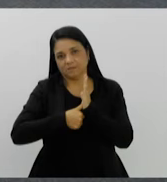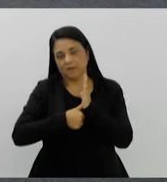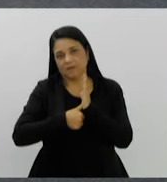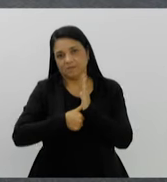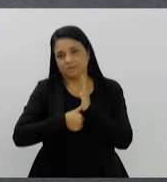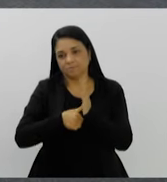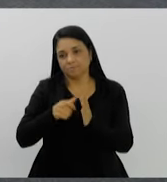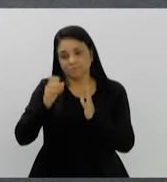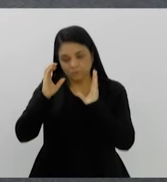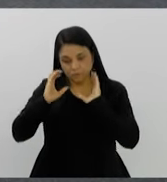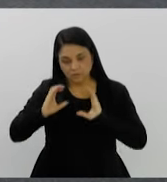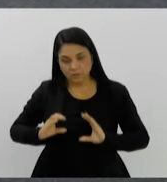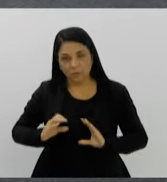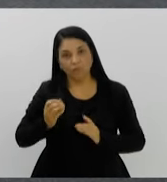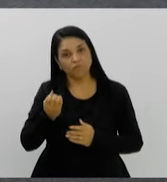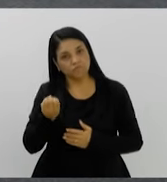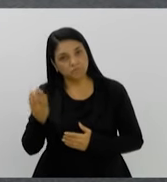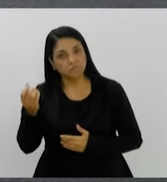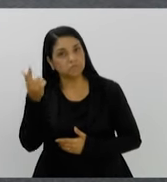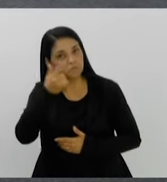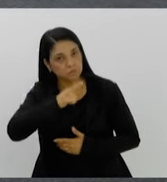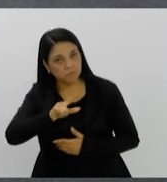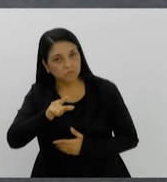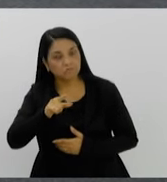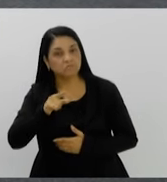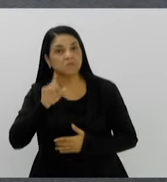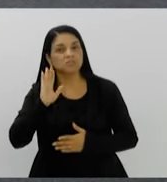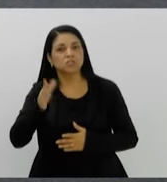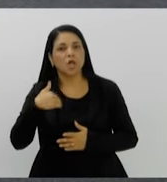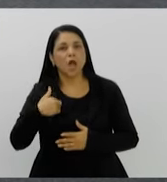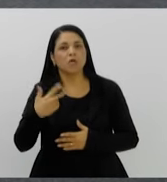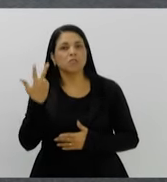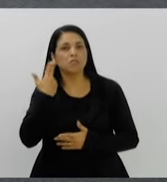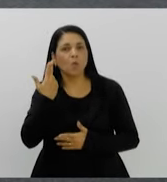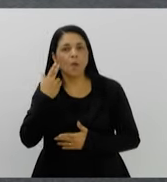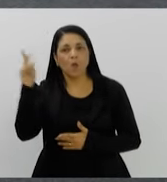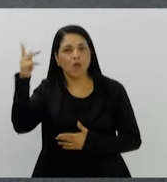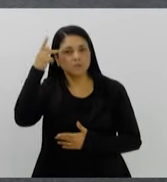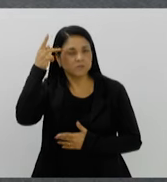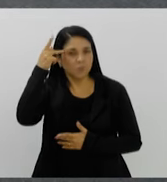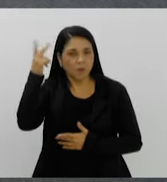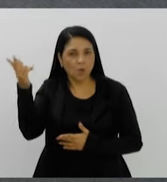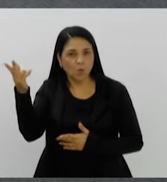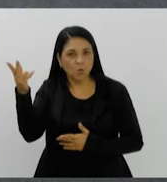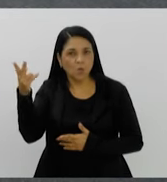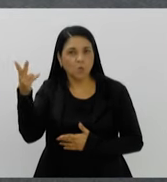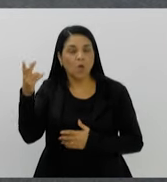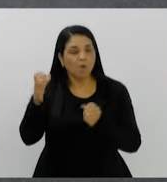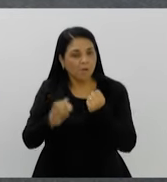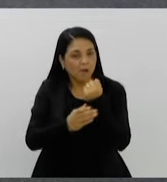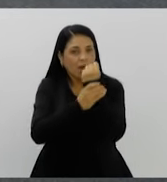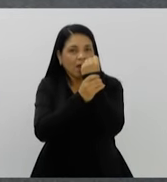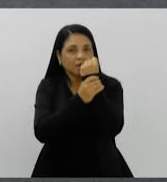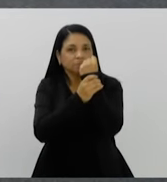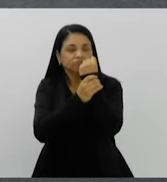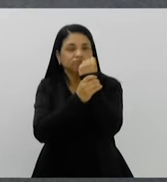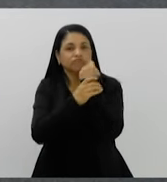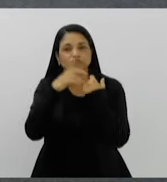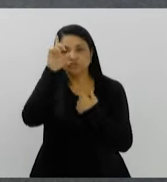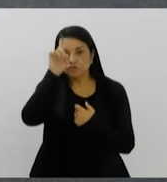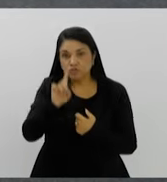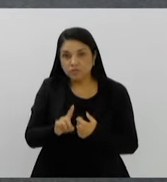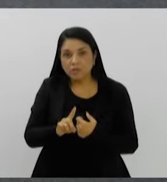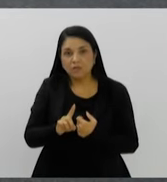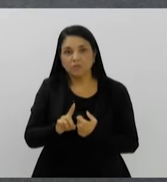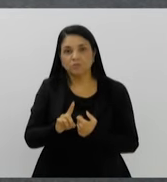isso já acontece com regularidade no Estado de São Paulo isso garante o Direito Civil de ir e